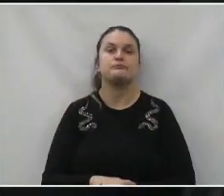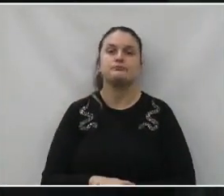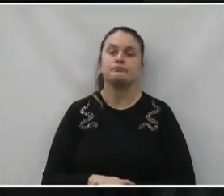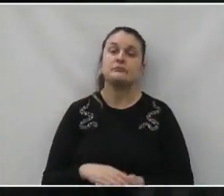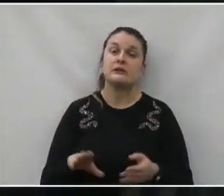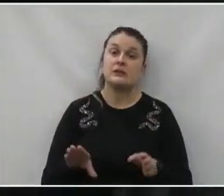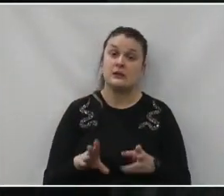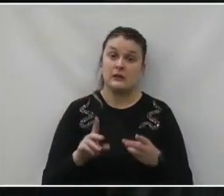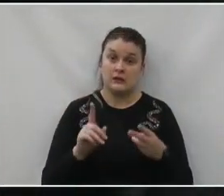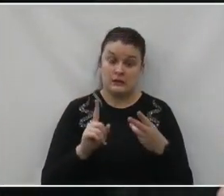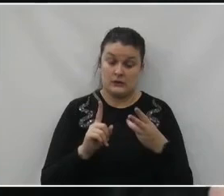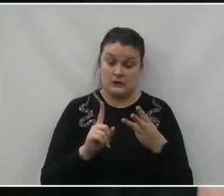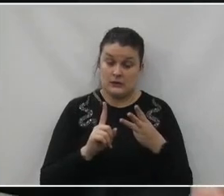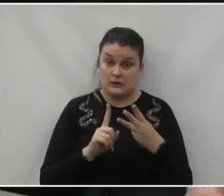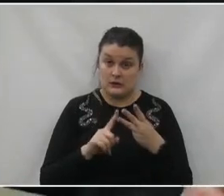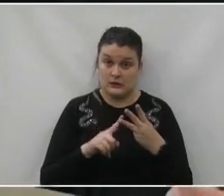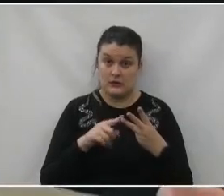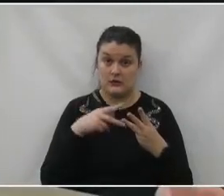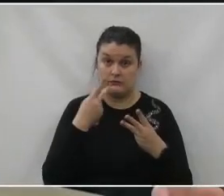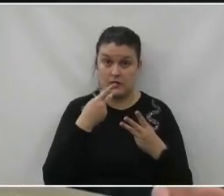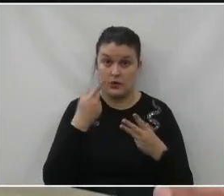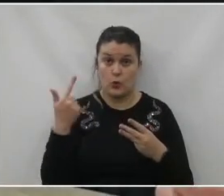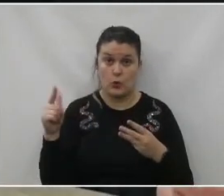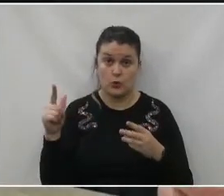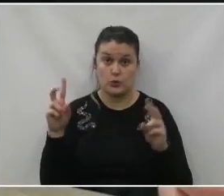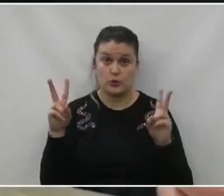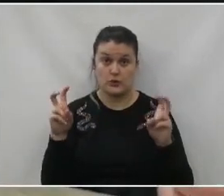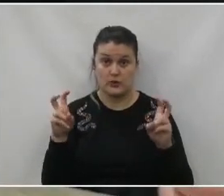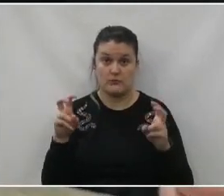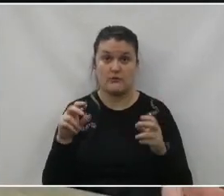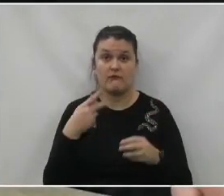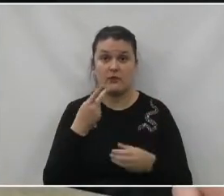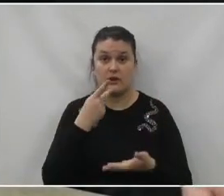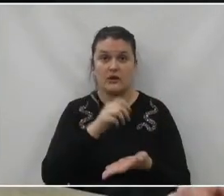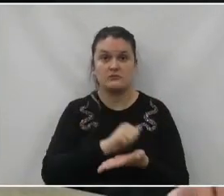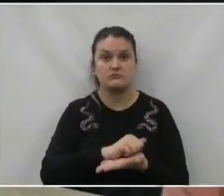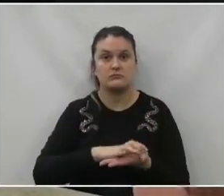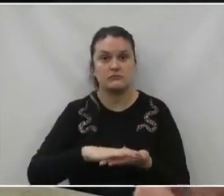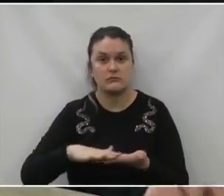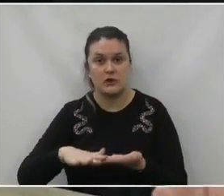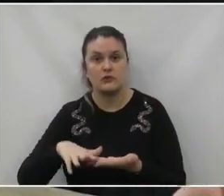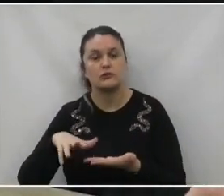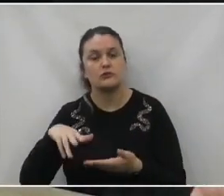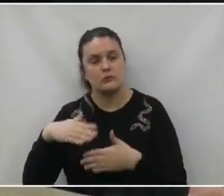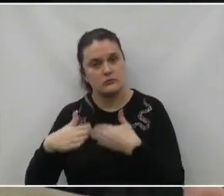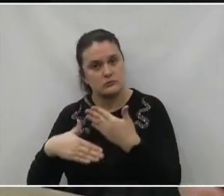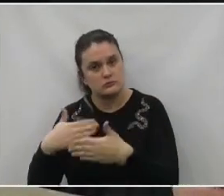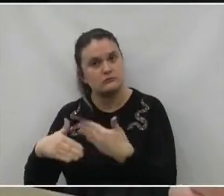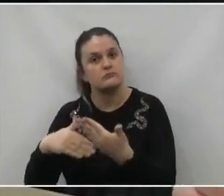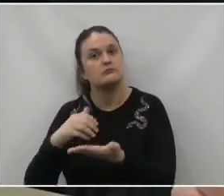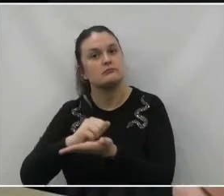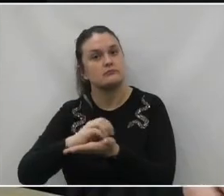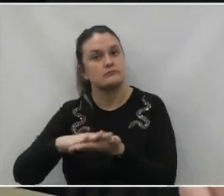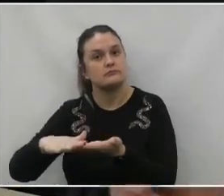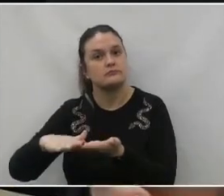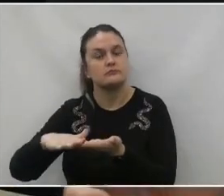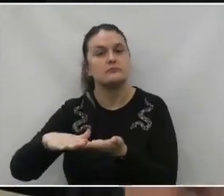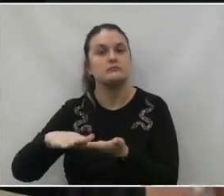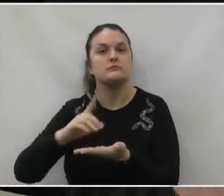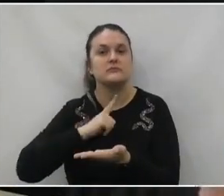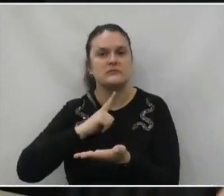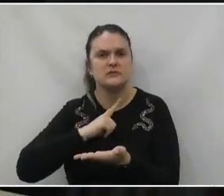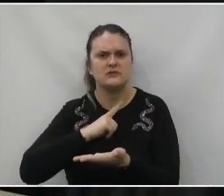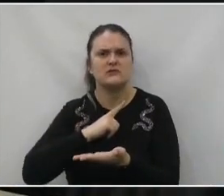falar também do outro assunto, a questão das pavimentações que estão acontecendo agora em nossa cidade. Tenho